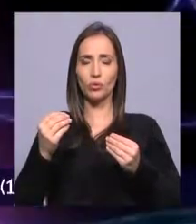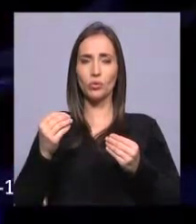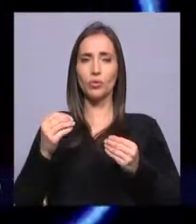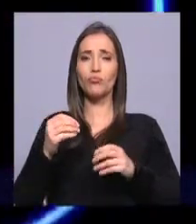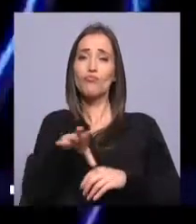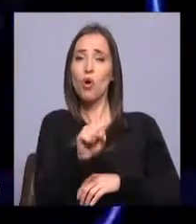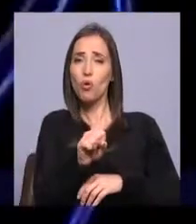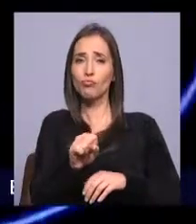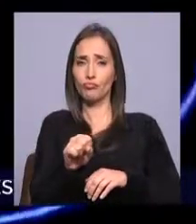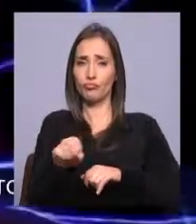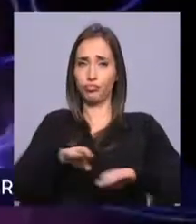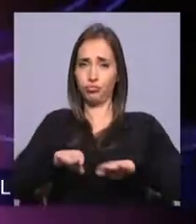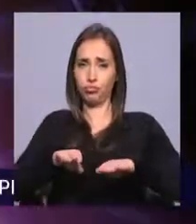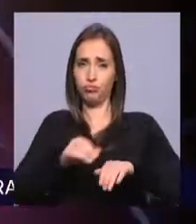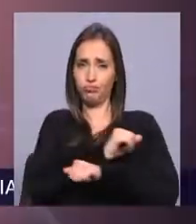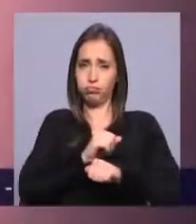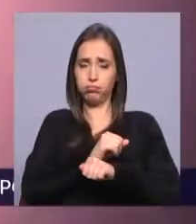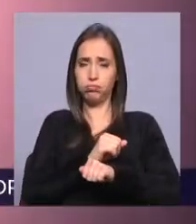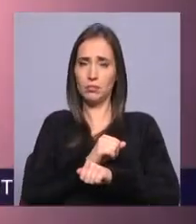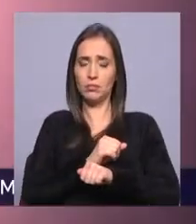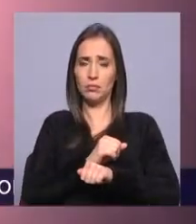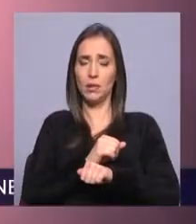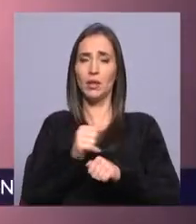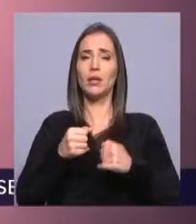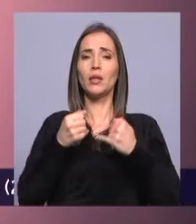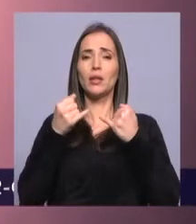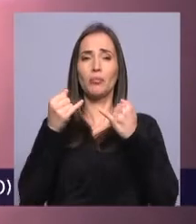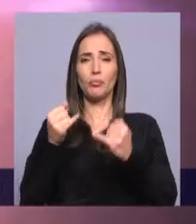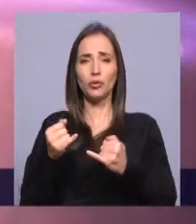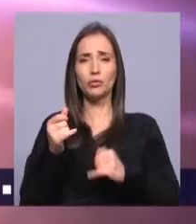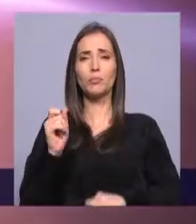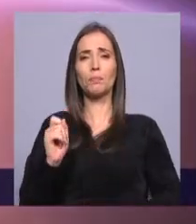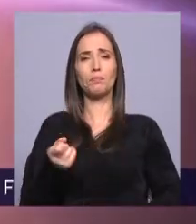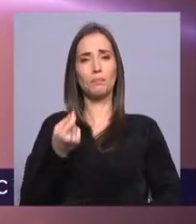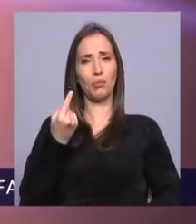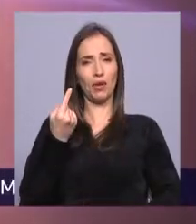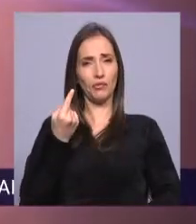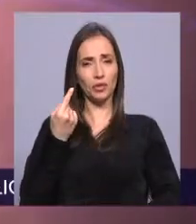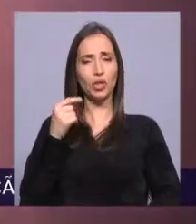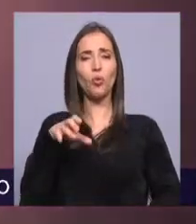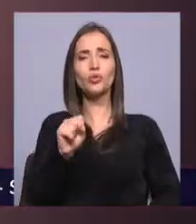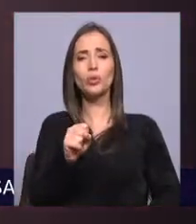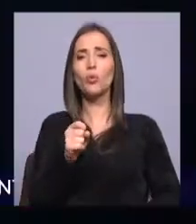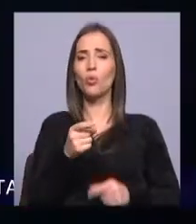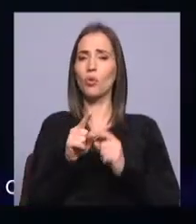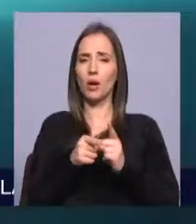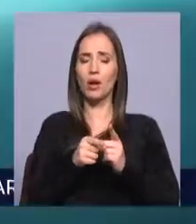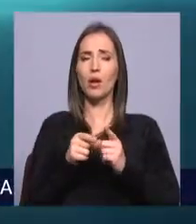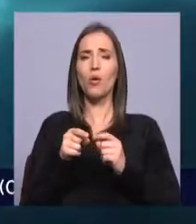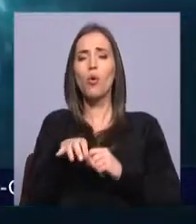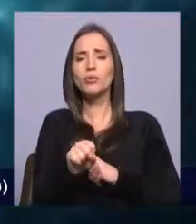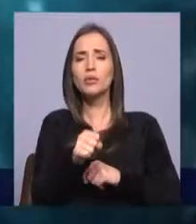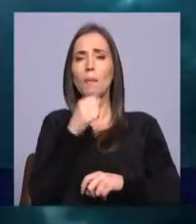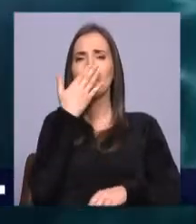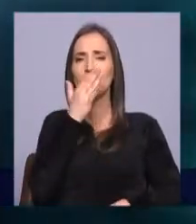uma explosão com essa origem e depois o NICER, pela primeira vez, o que é que encontrou? Encontrou uma espécie